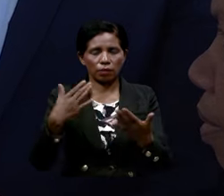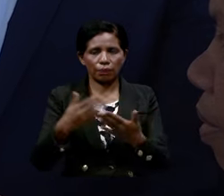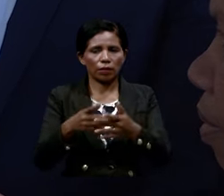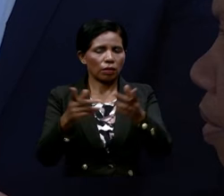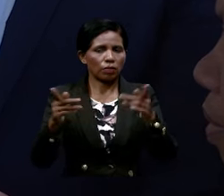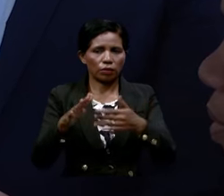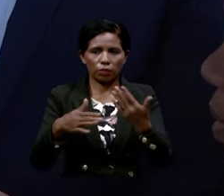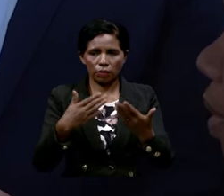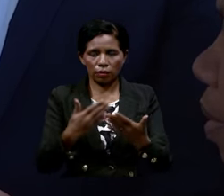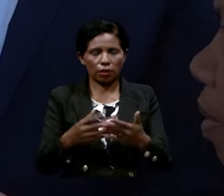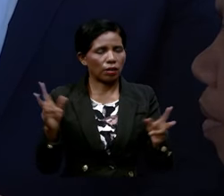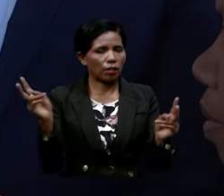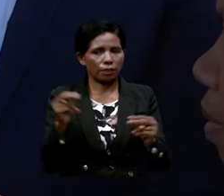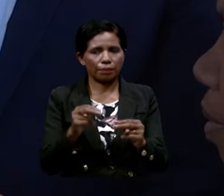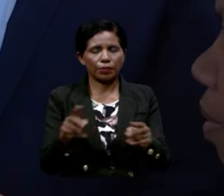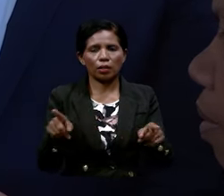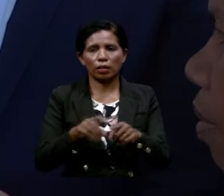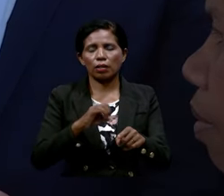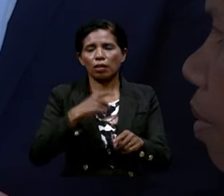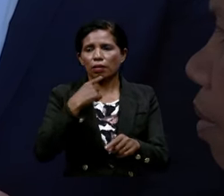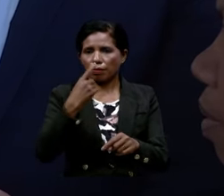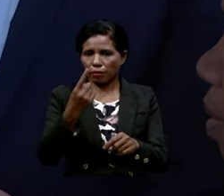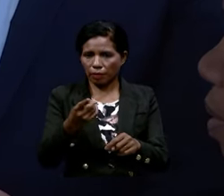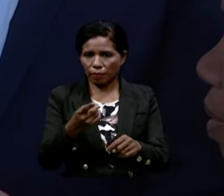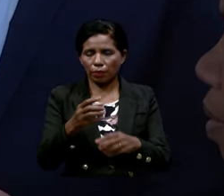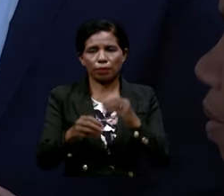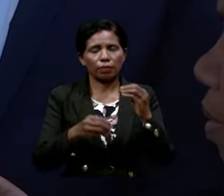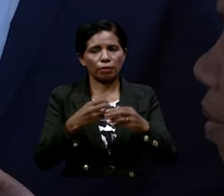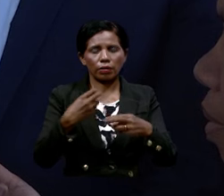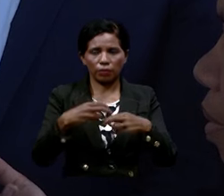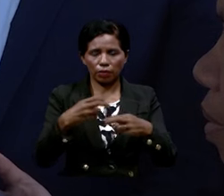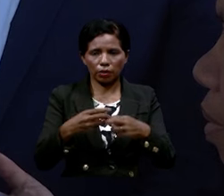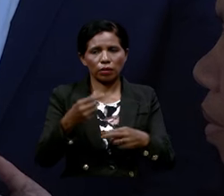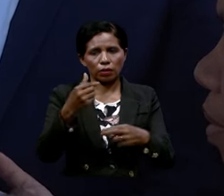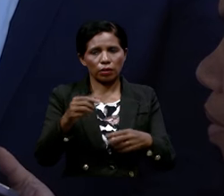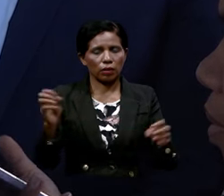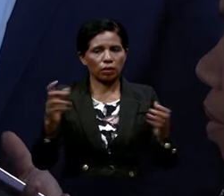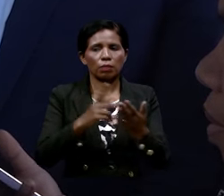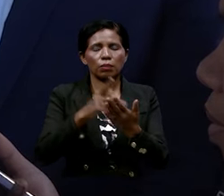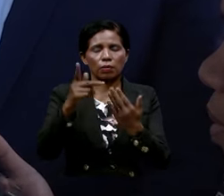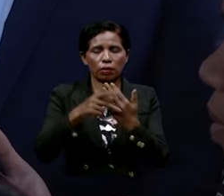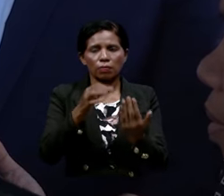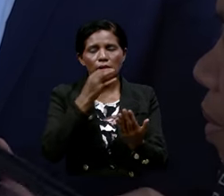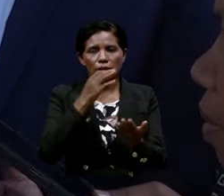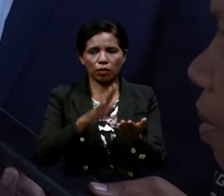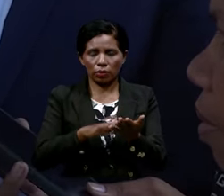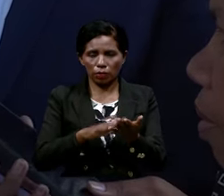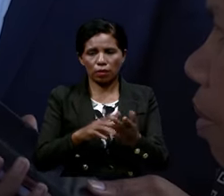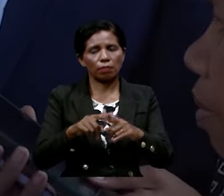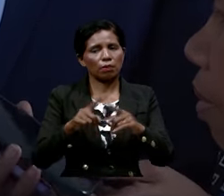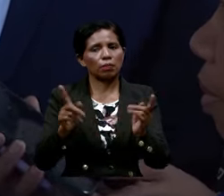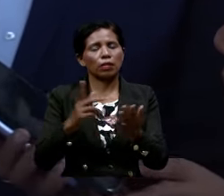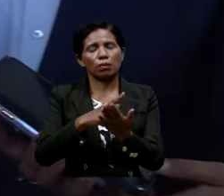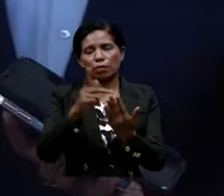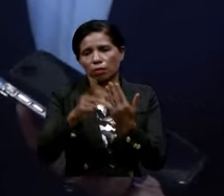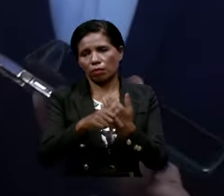fati hototo lá. Mas bem, nessa hoje não dia em kata desafio situa itu an Laos ia programa merenda escolar de, mas bem ia programa